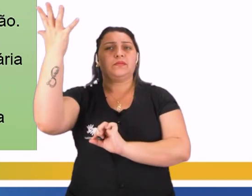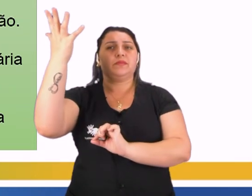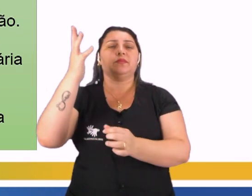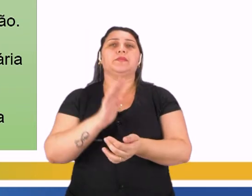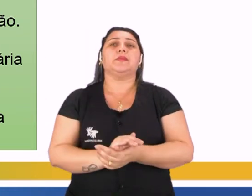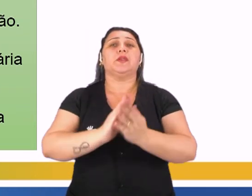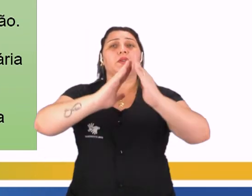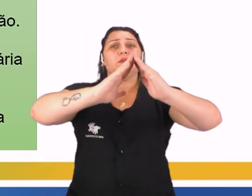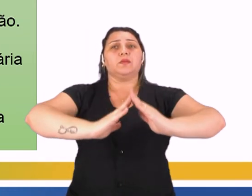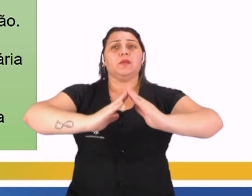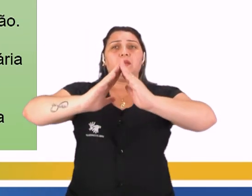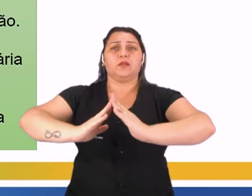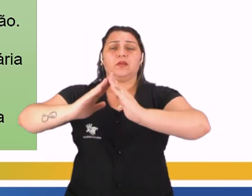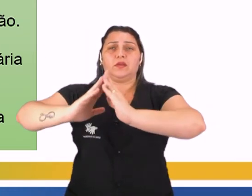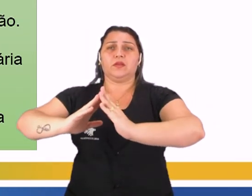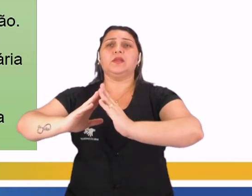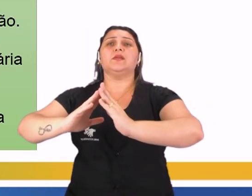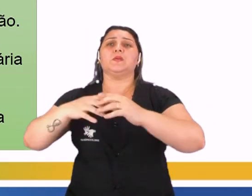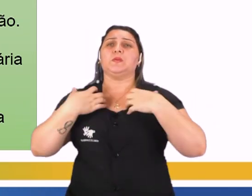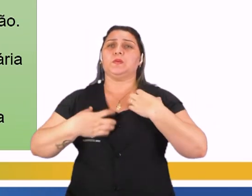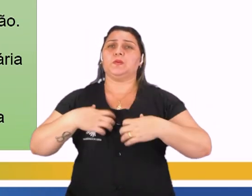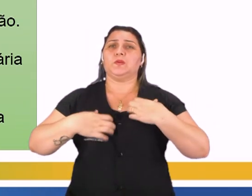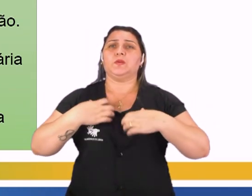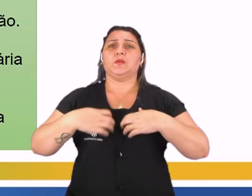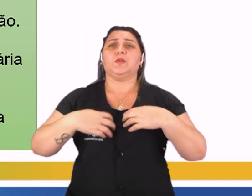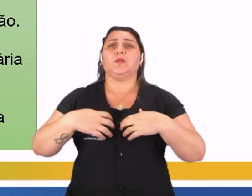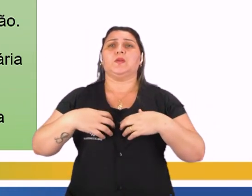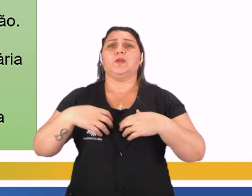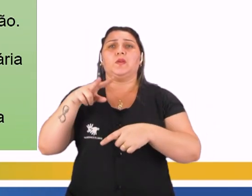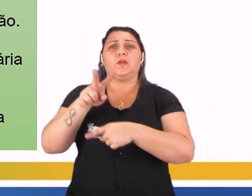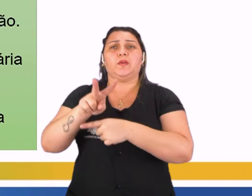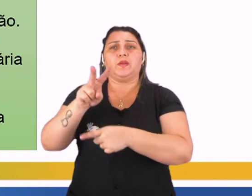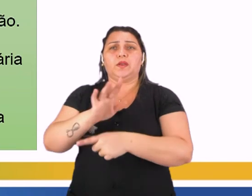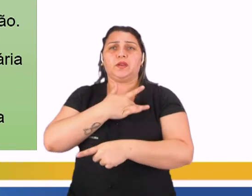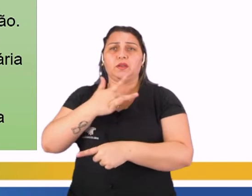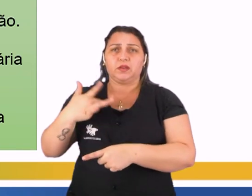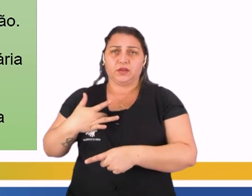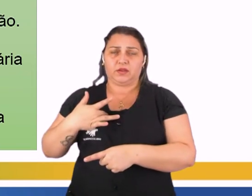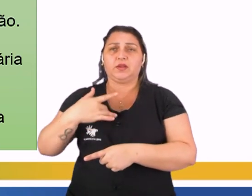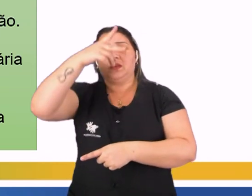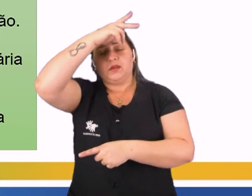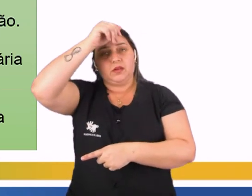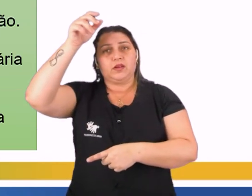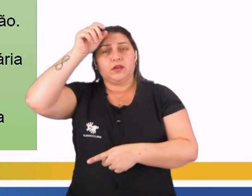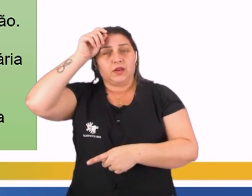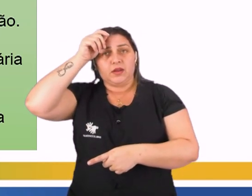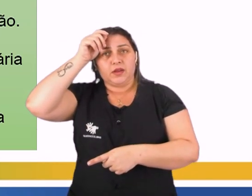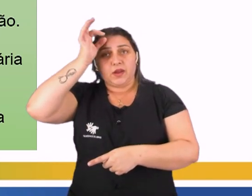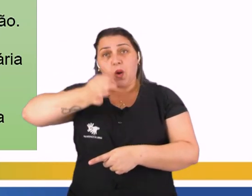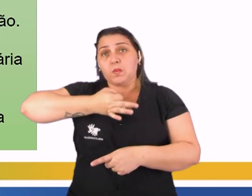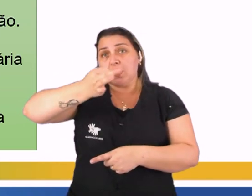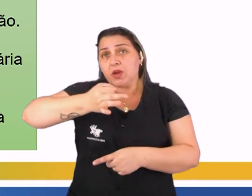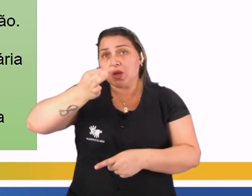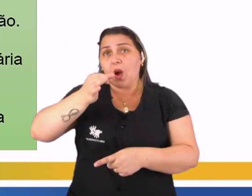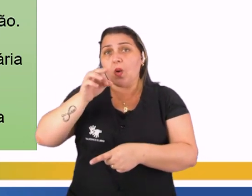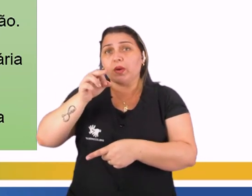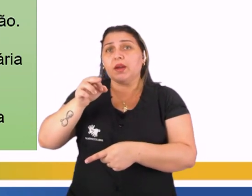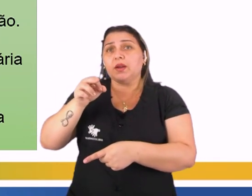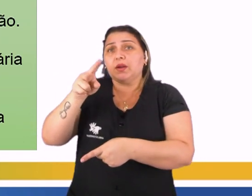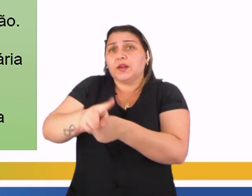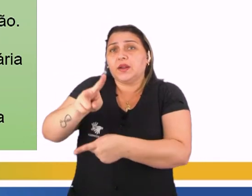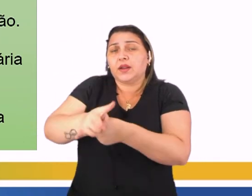outros parágrafos. É assim que funciona mais ou menos a organização de informações dentro de uma